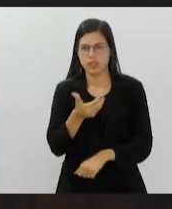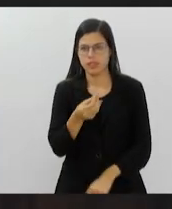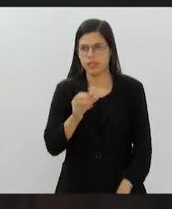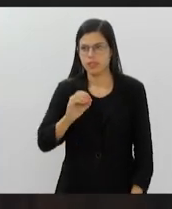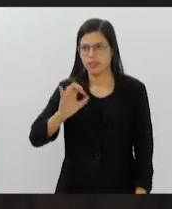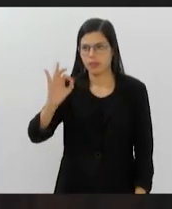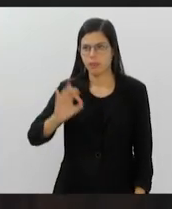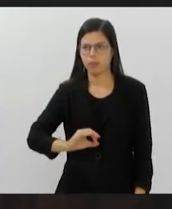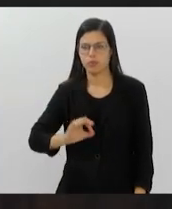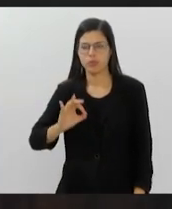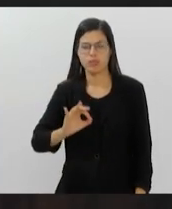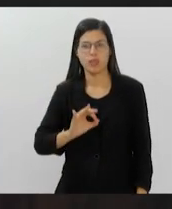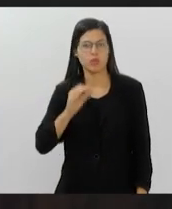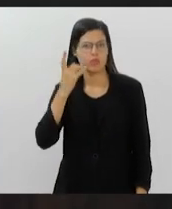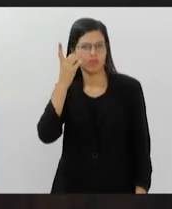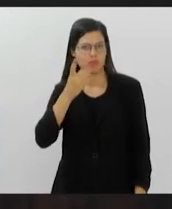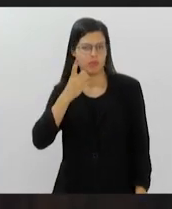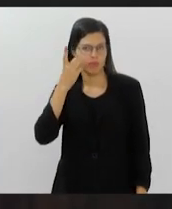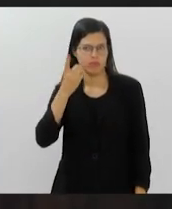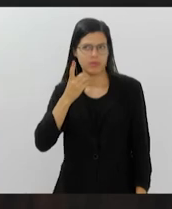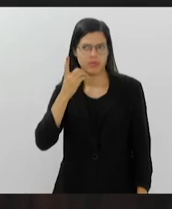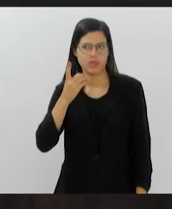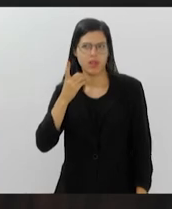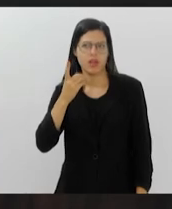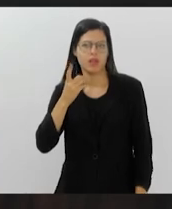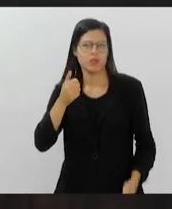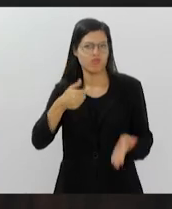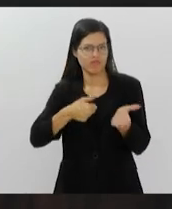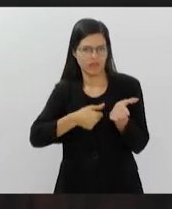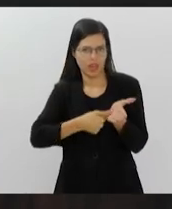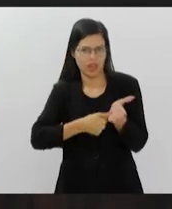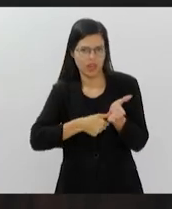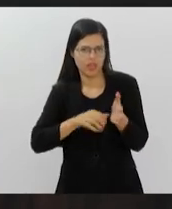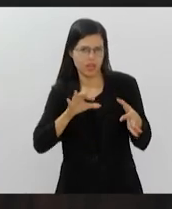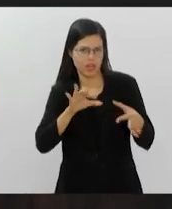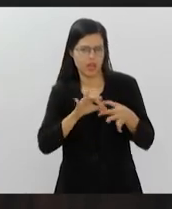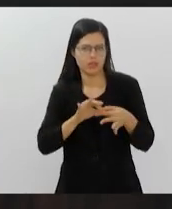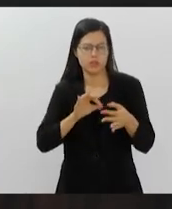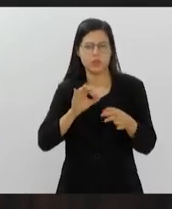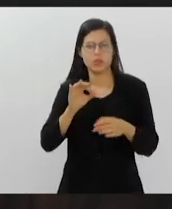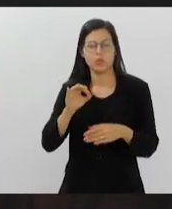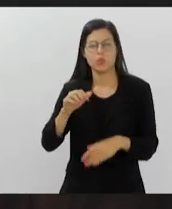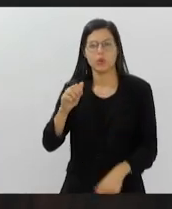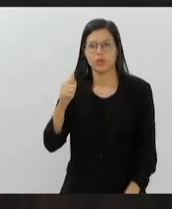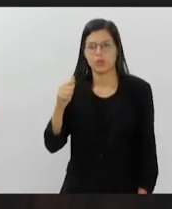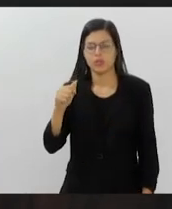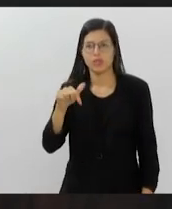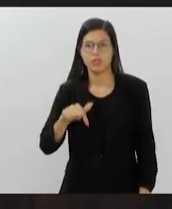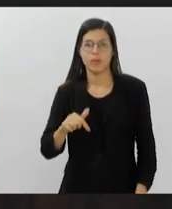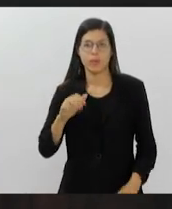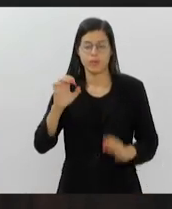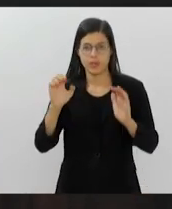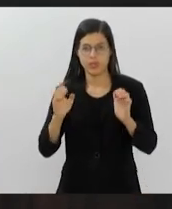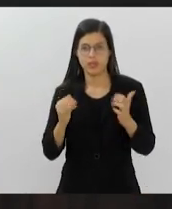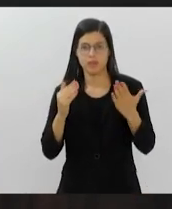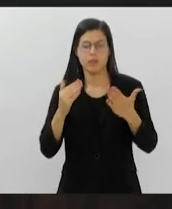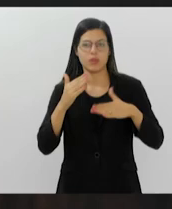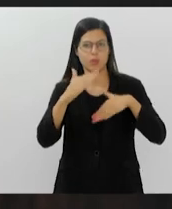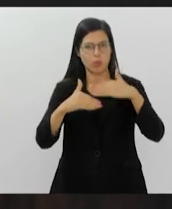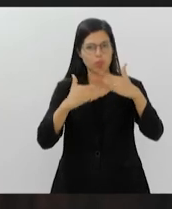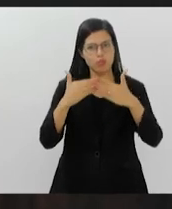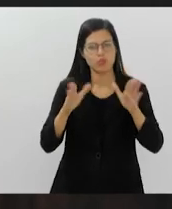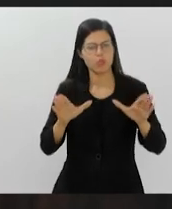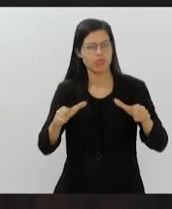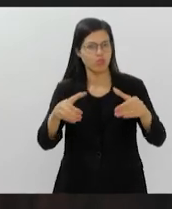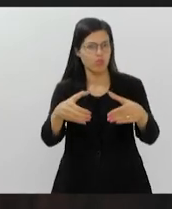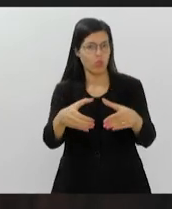dos nossos deputados e deputadas filiados à entidade. Esse evento será uma oportunidade de troca e construção coletiva,